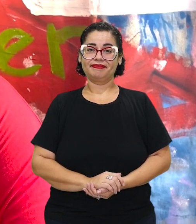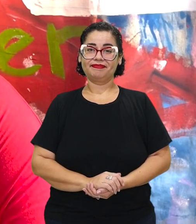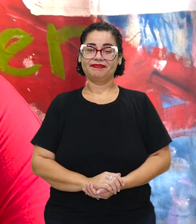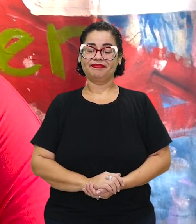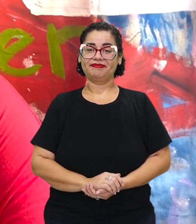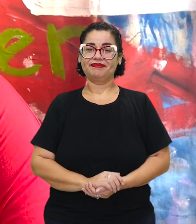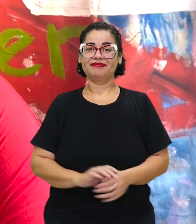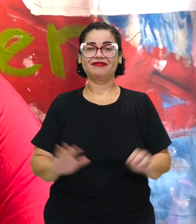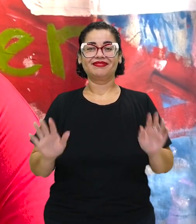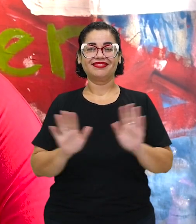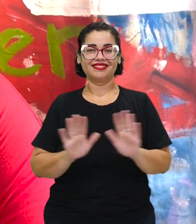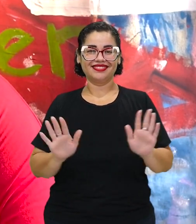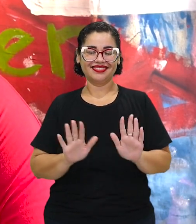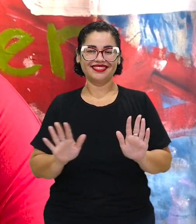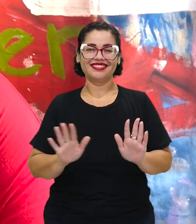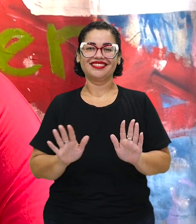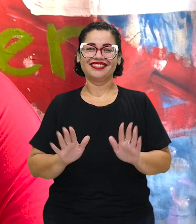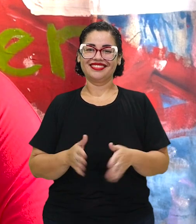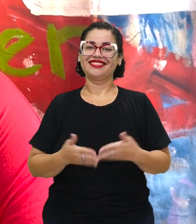Oi,